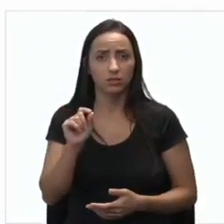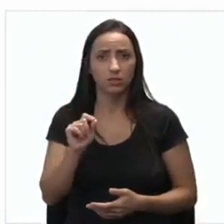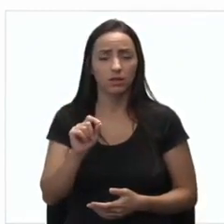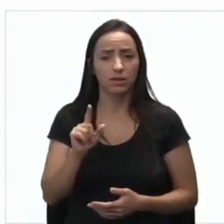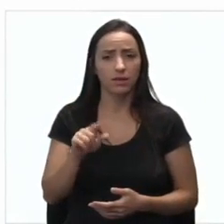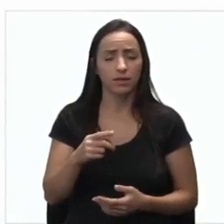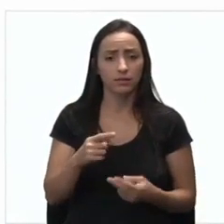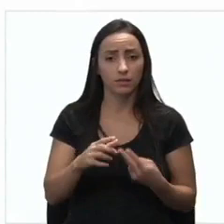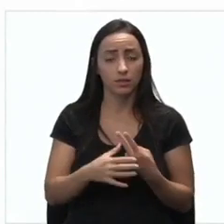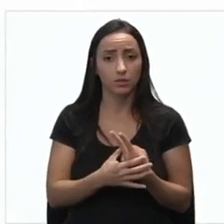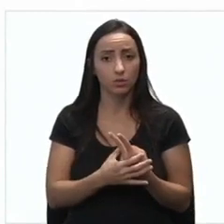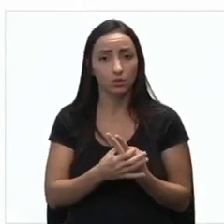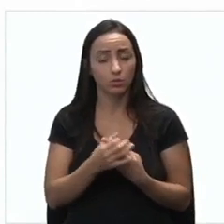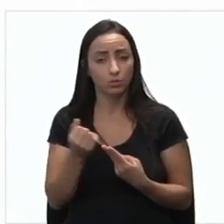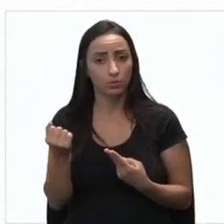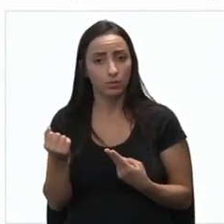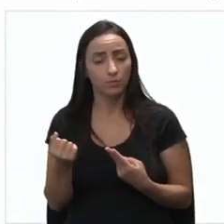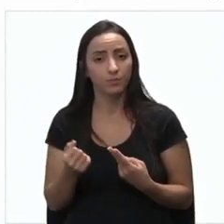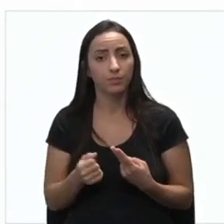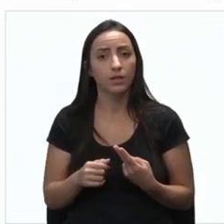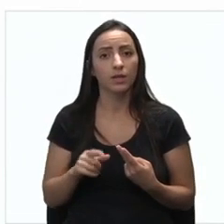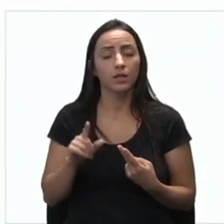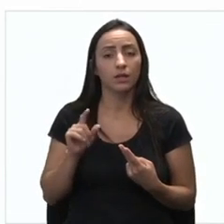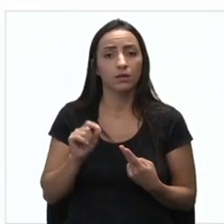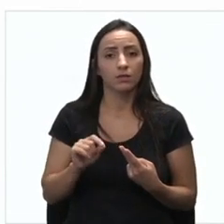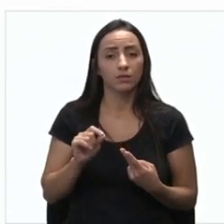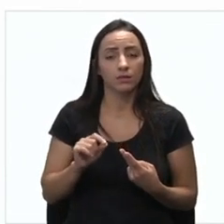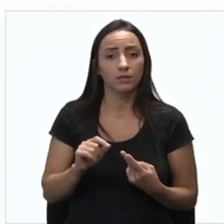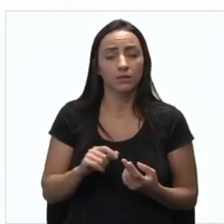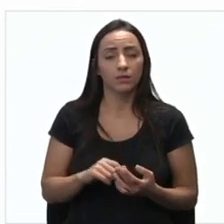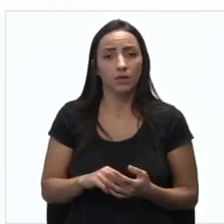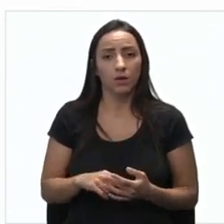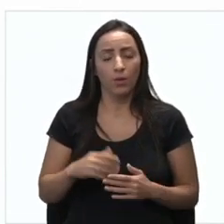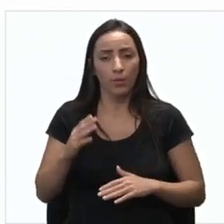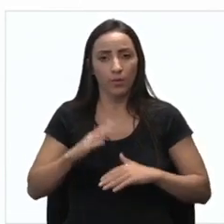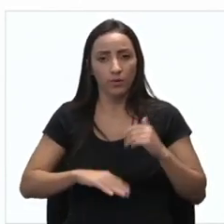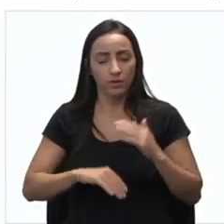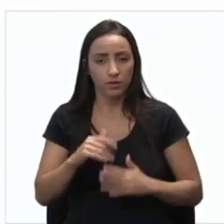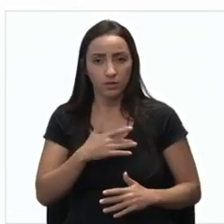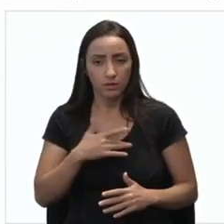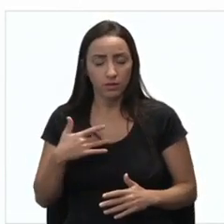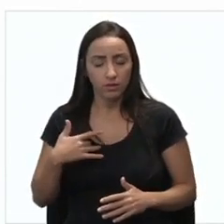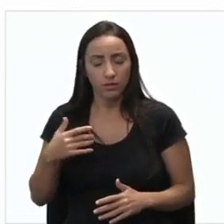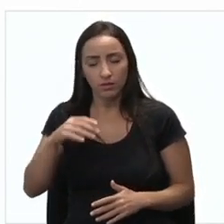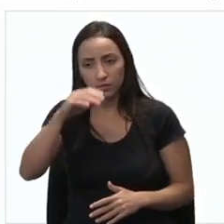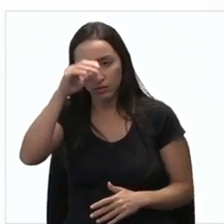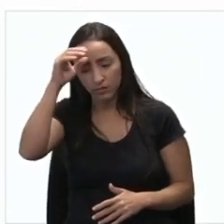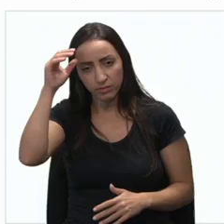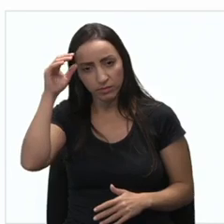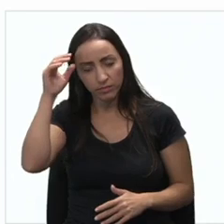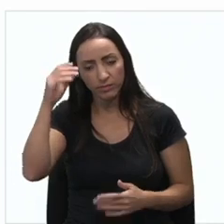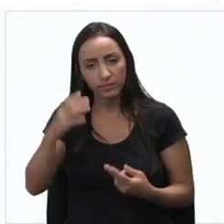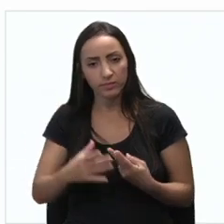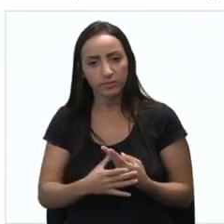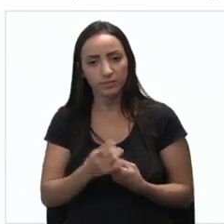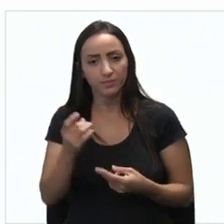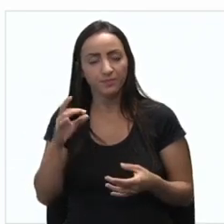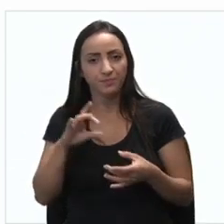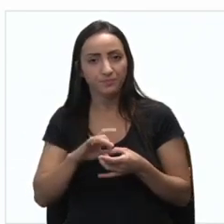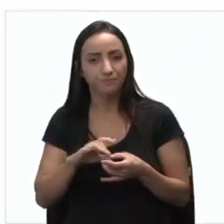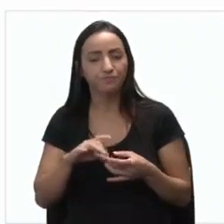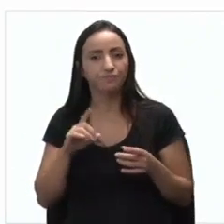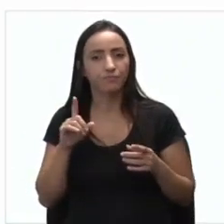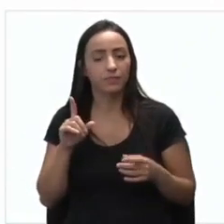dupla, dessa parceria, né, do profissional da saúde com o paciente, está o